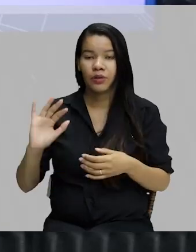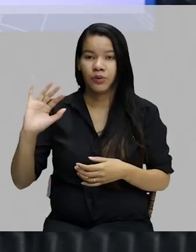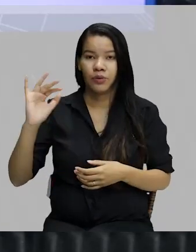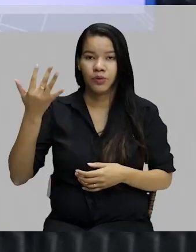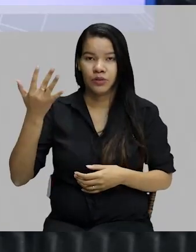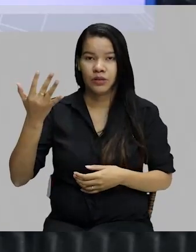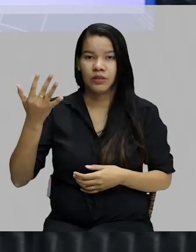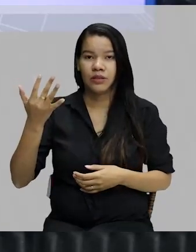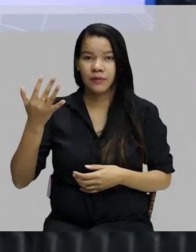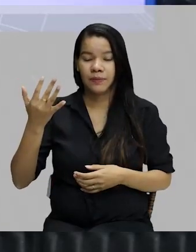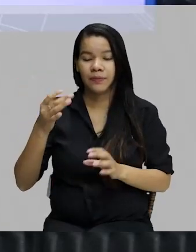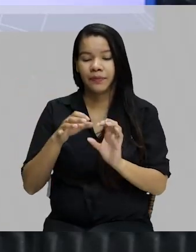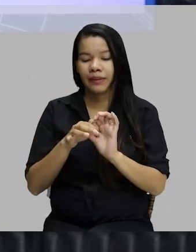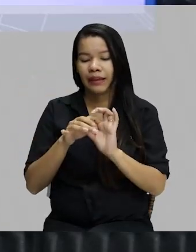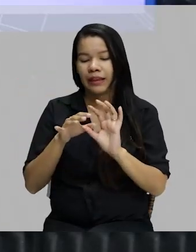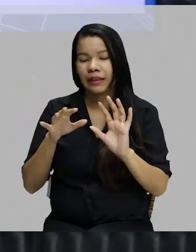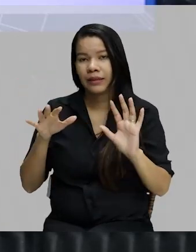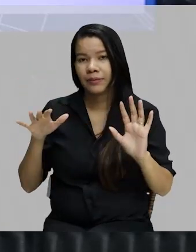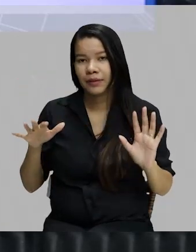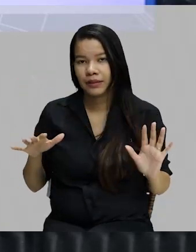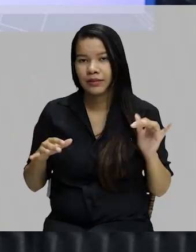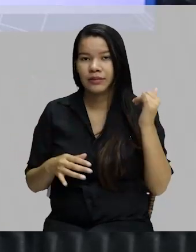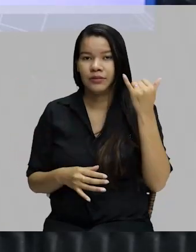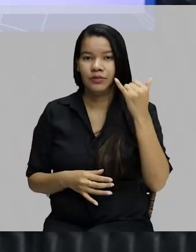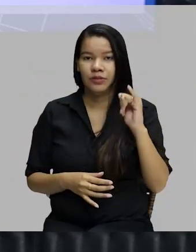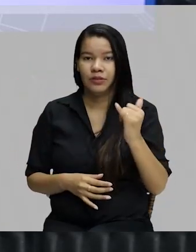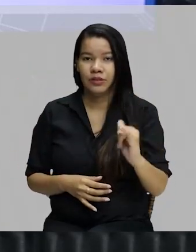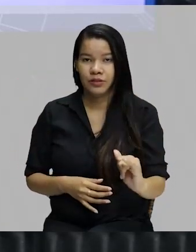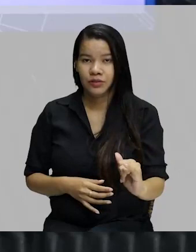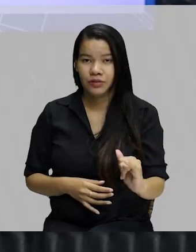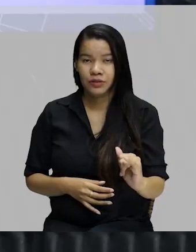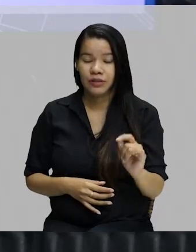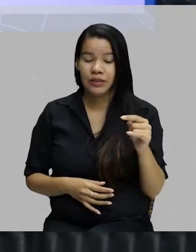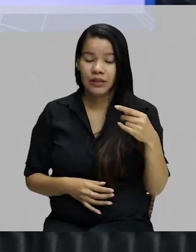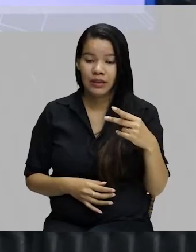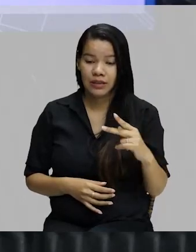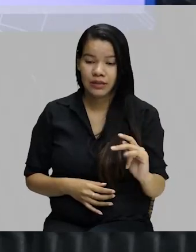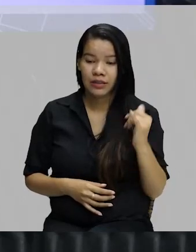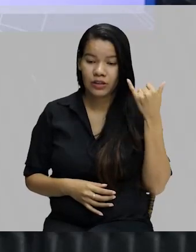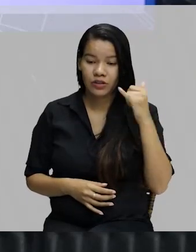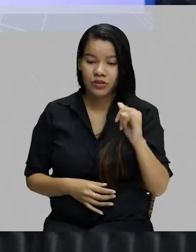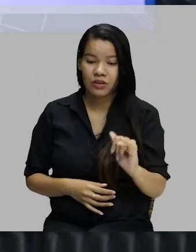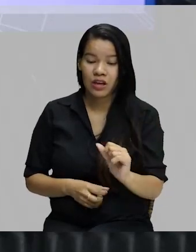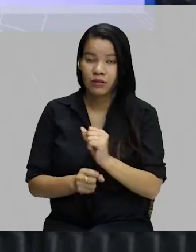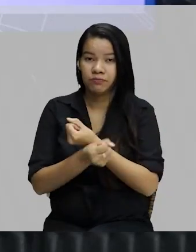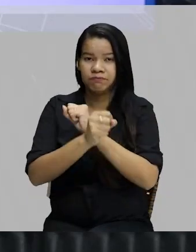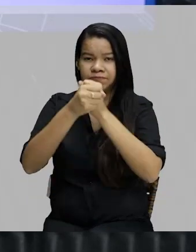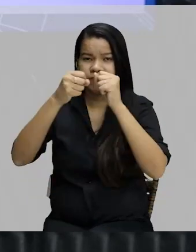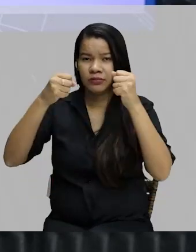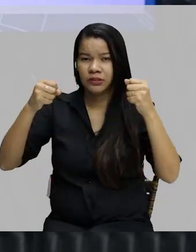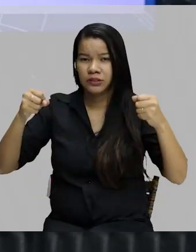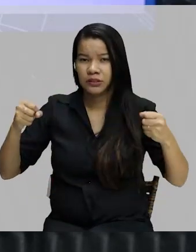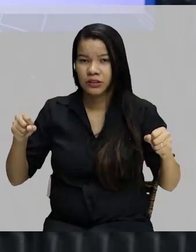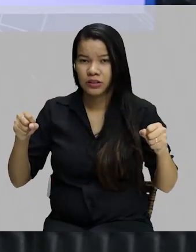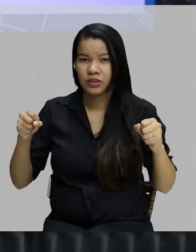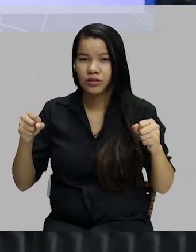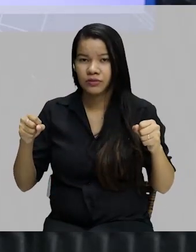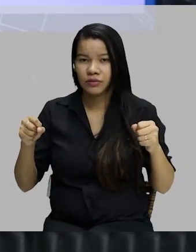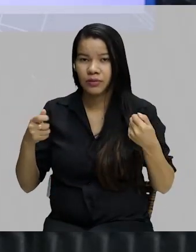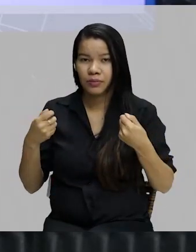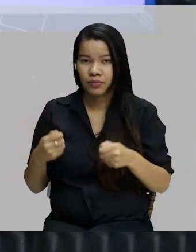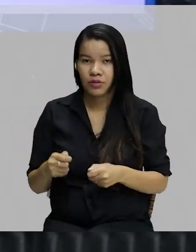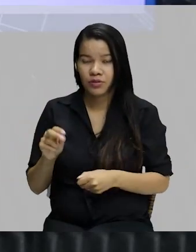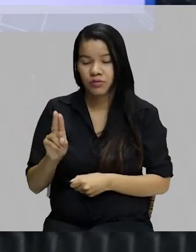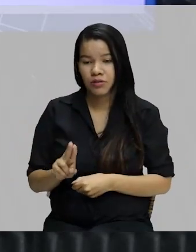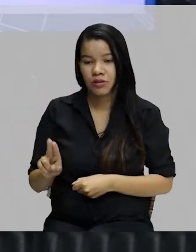a liberação de energia. E essa energia, ela é gigantesca. Pode ser usada, certo,